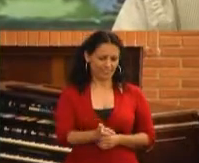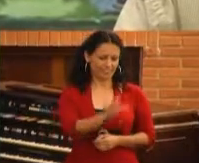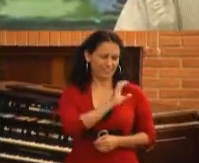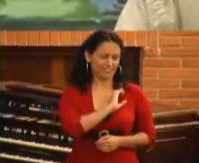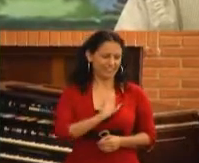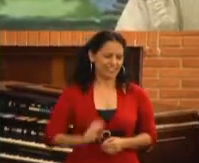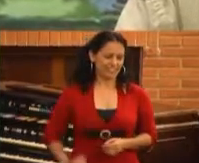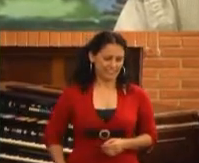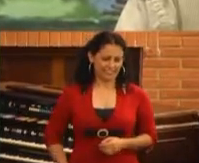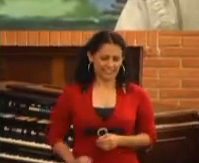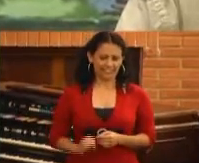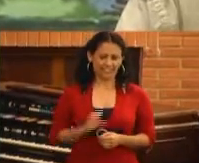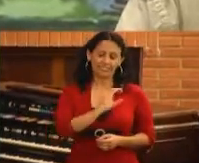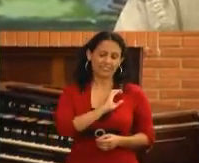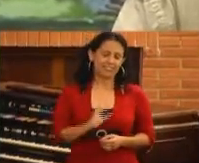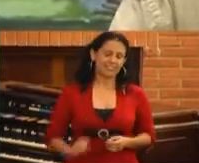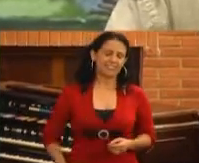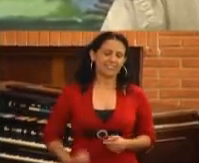Cristo se manifestou.